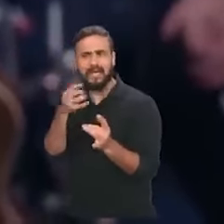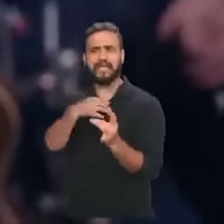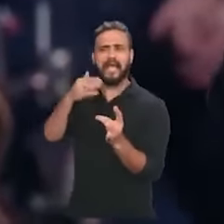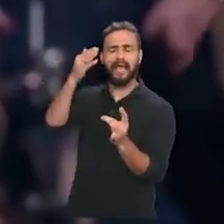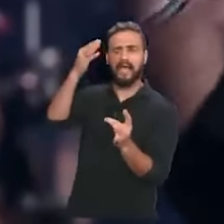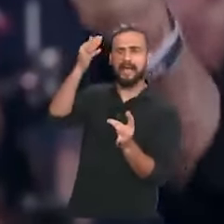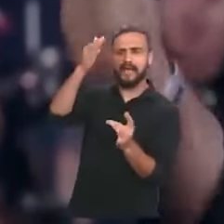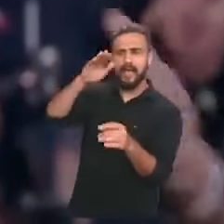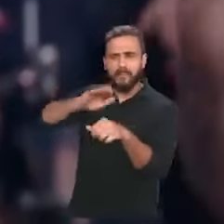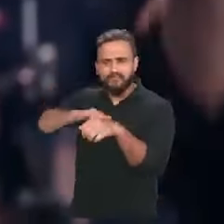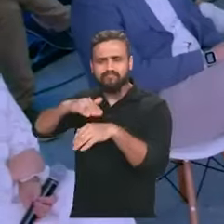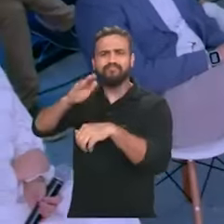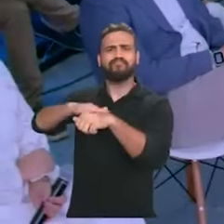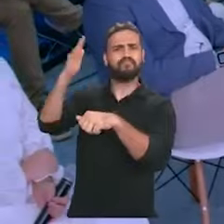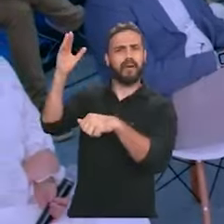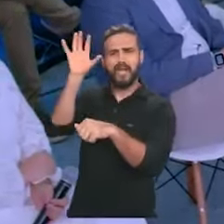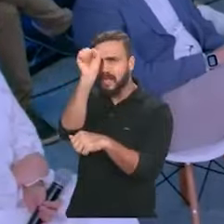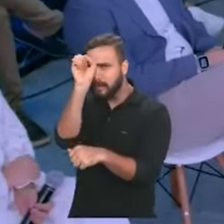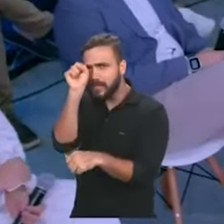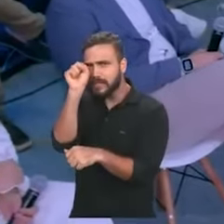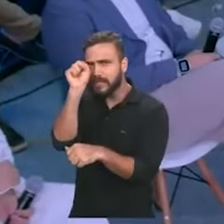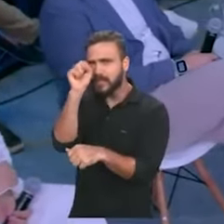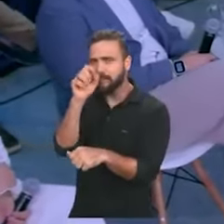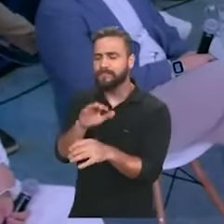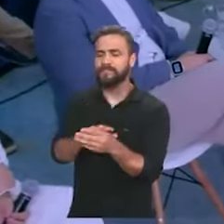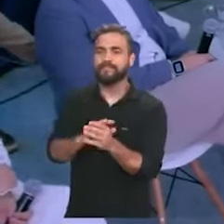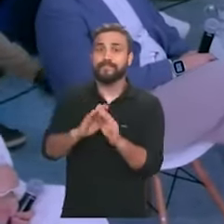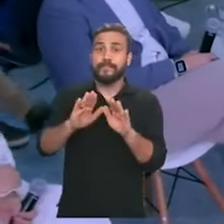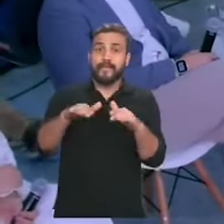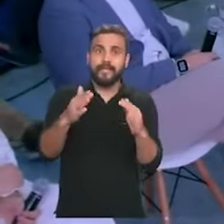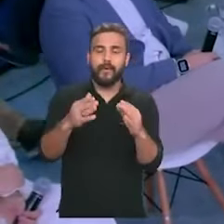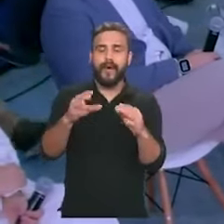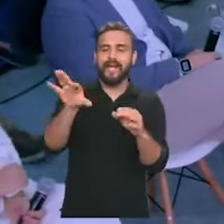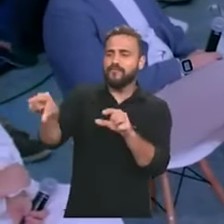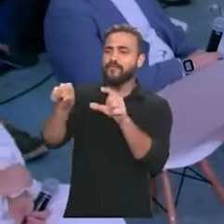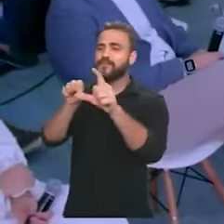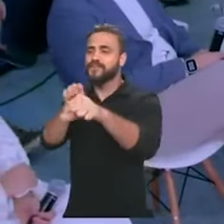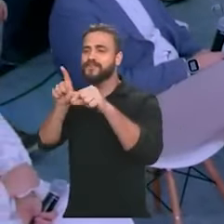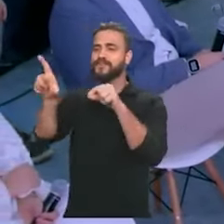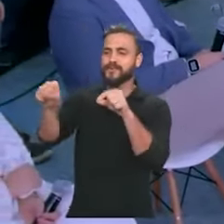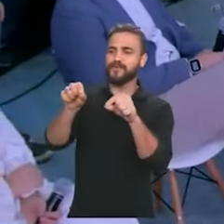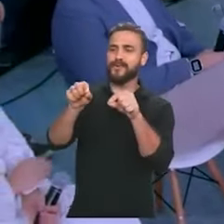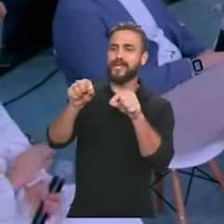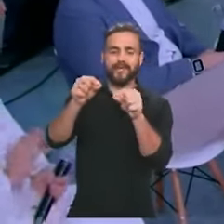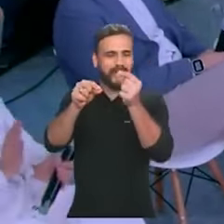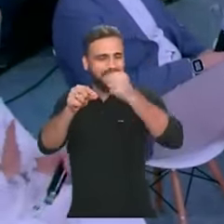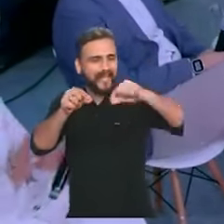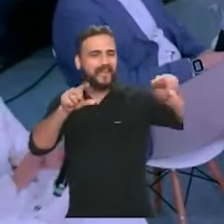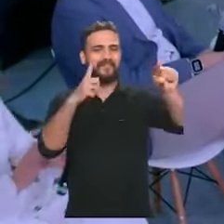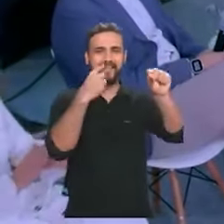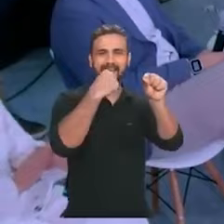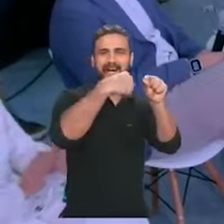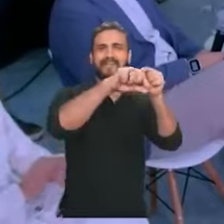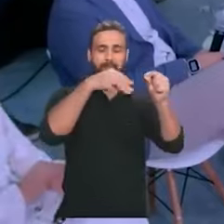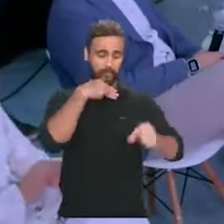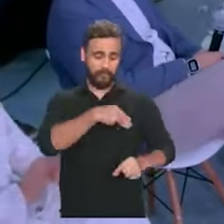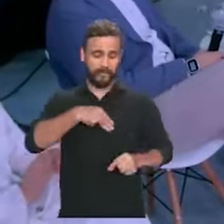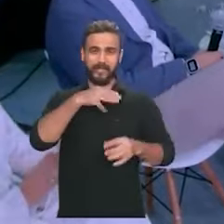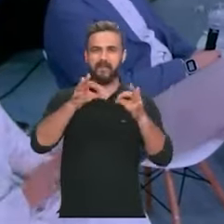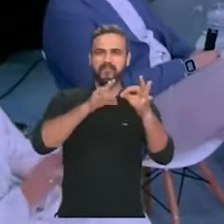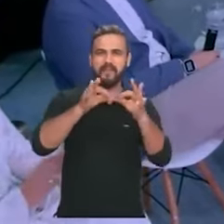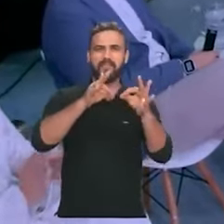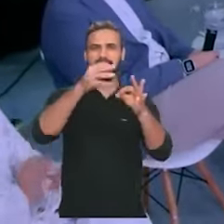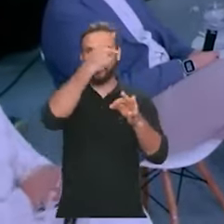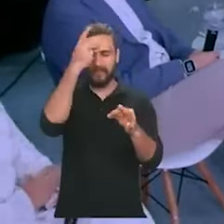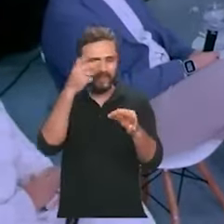já fundamos na Suíça, e agora vamos abrir esse ano uma igreja local em Paris. Tudo por conta da internet.